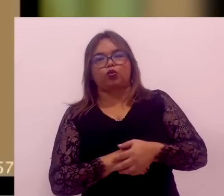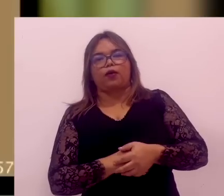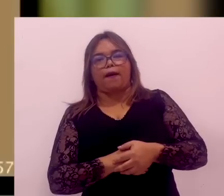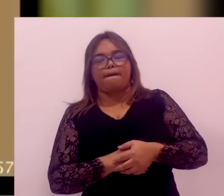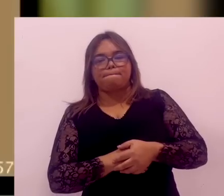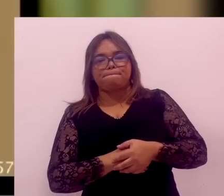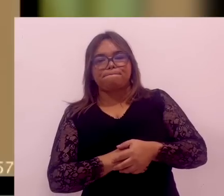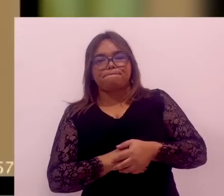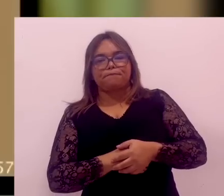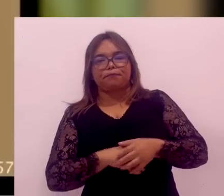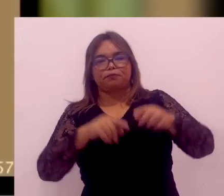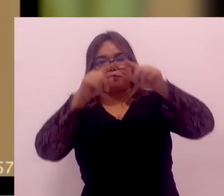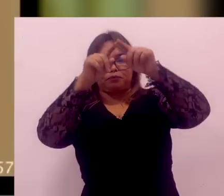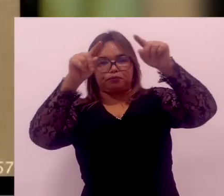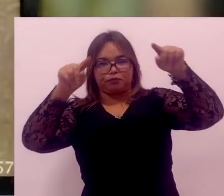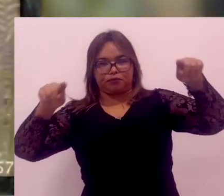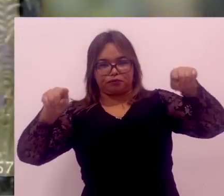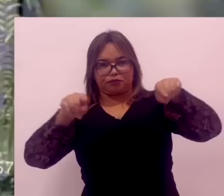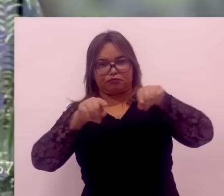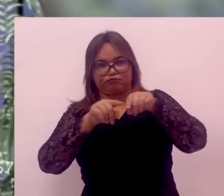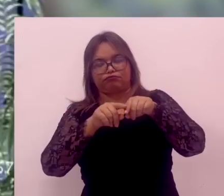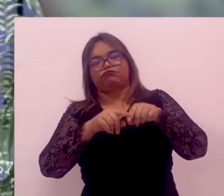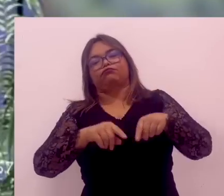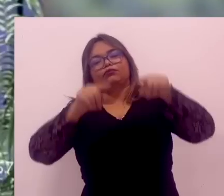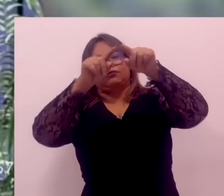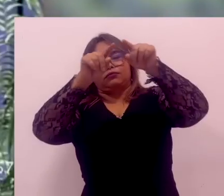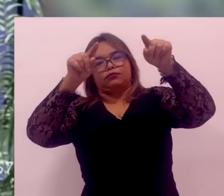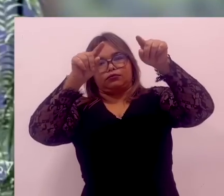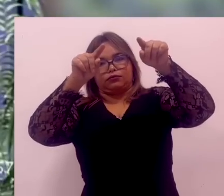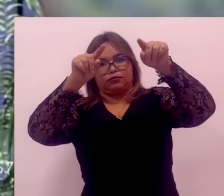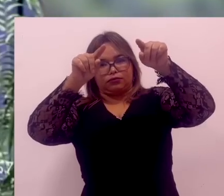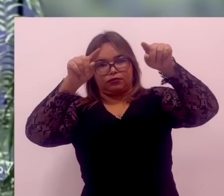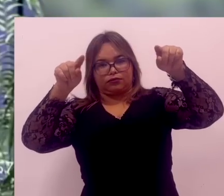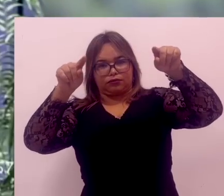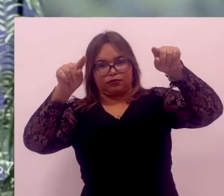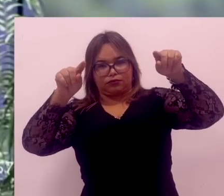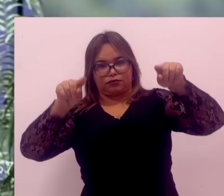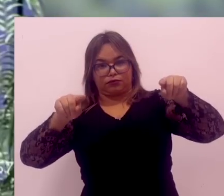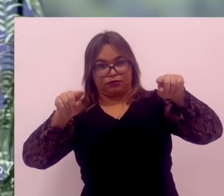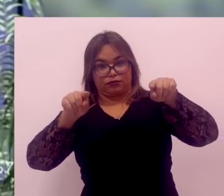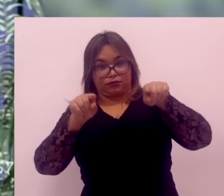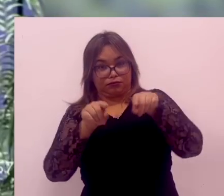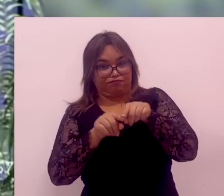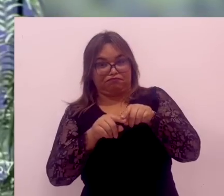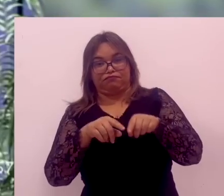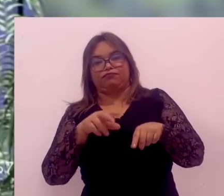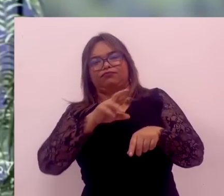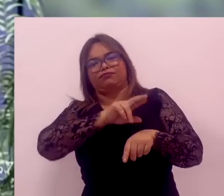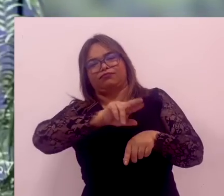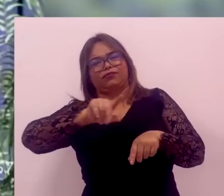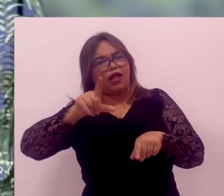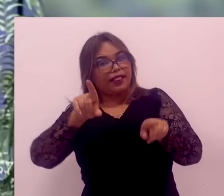símbolos ocultos. Hoje há edifícios inteiros que são construídos como pentágonos. Sabiam disso?